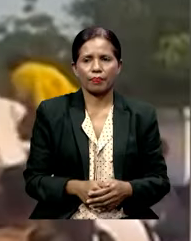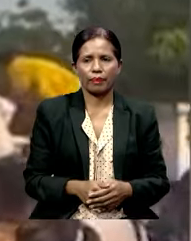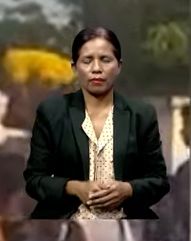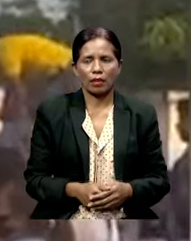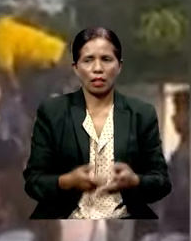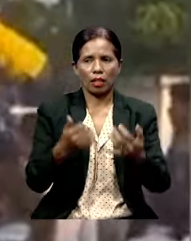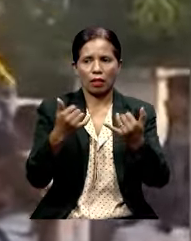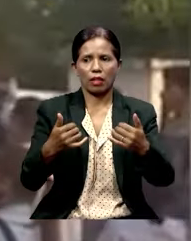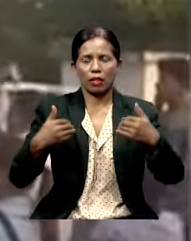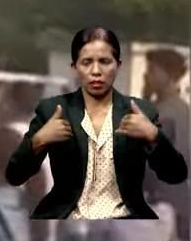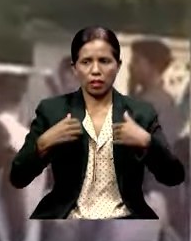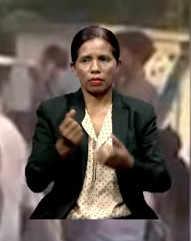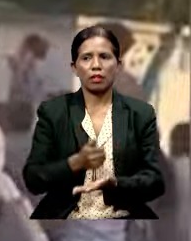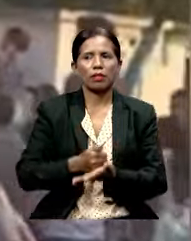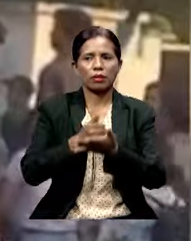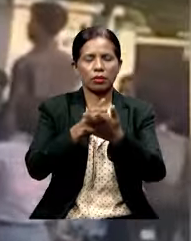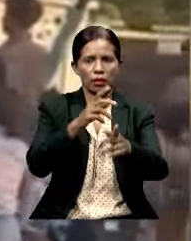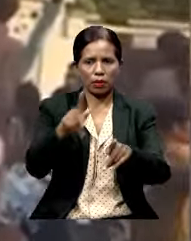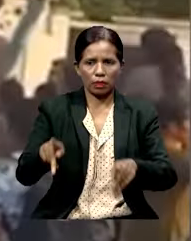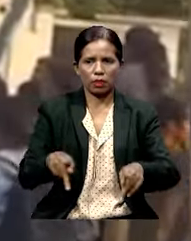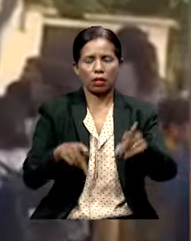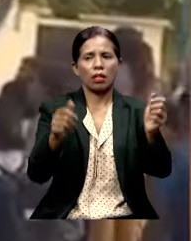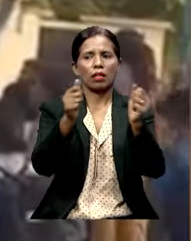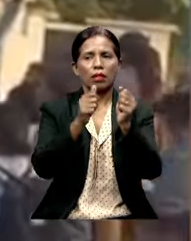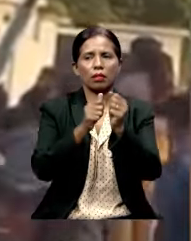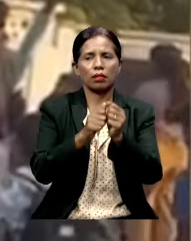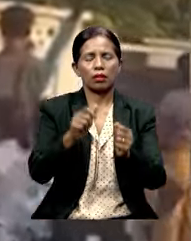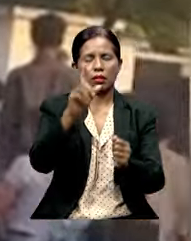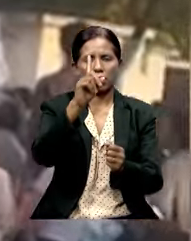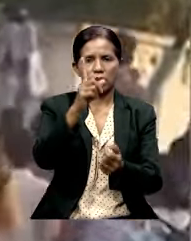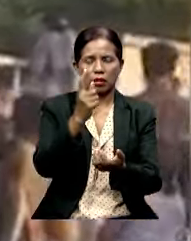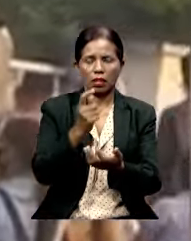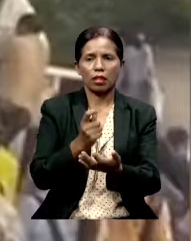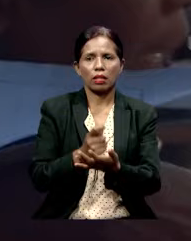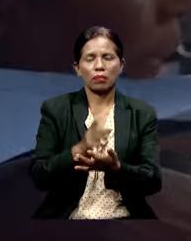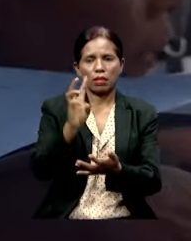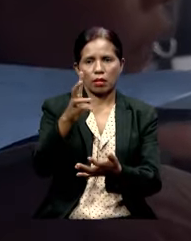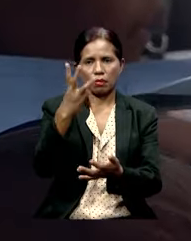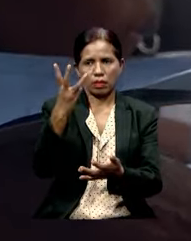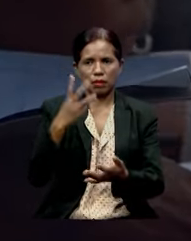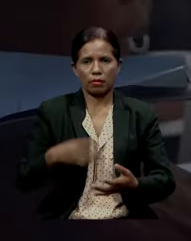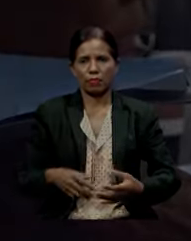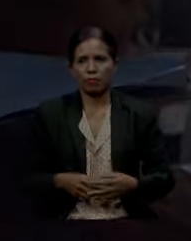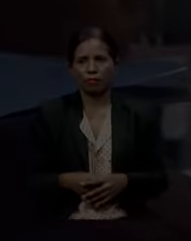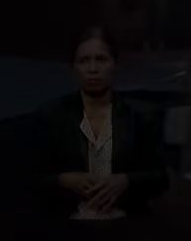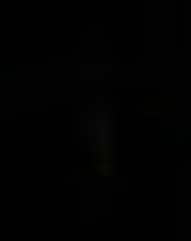bedau dau ne iha hodi halo atendimento ba publiku hamutu krihun sanul resinen. Gasparinha de Souza, Dilma Suzeti, Yemen.